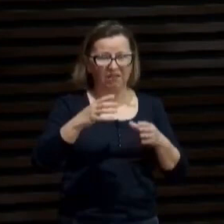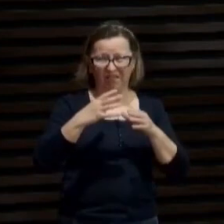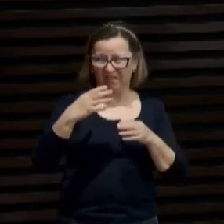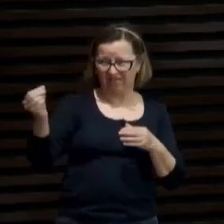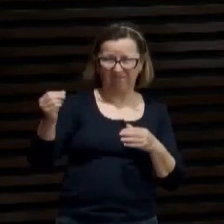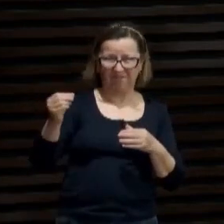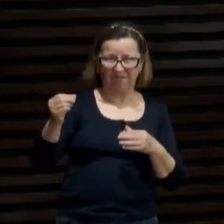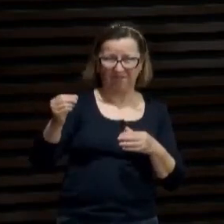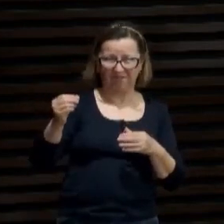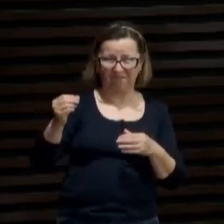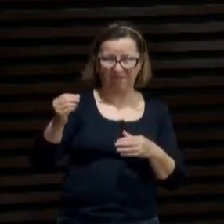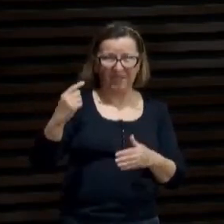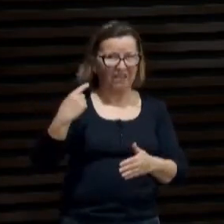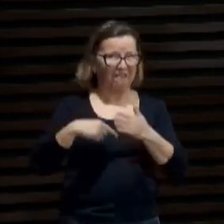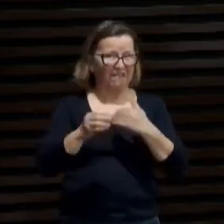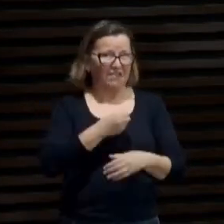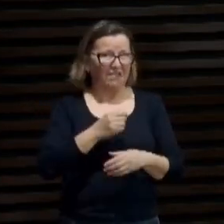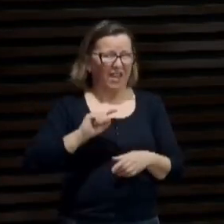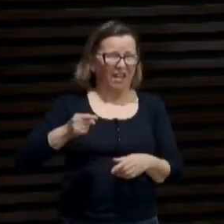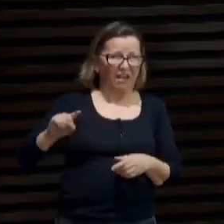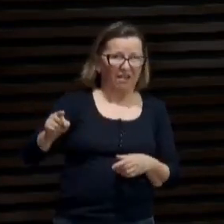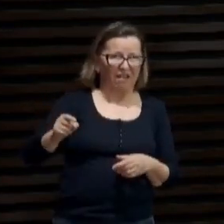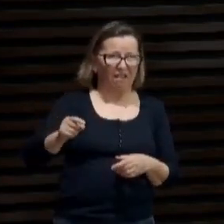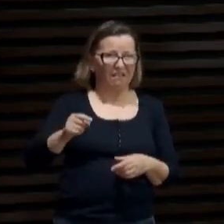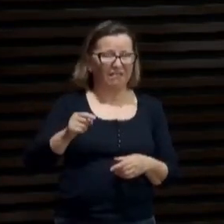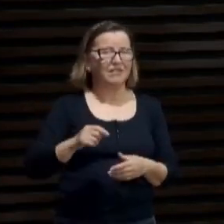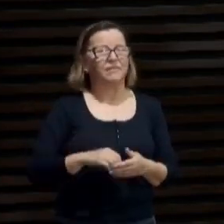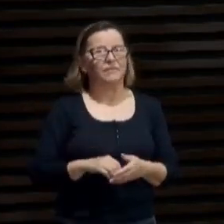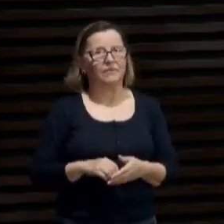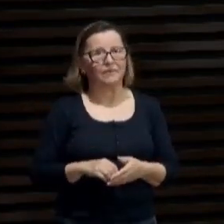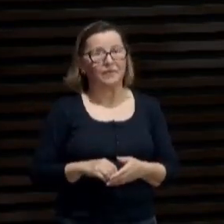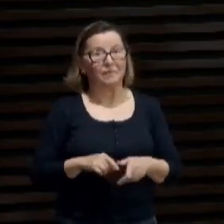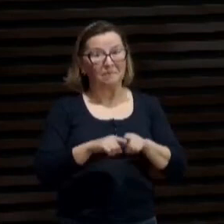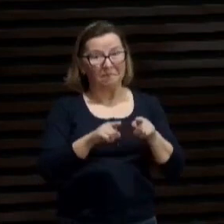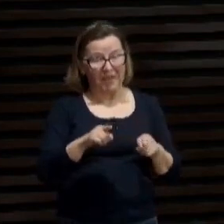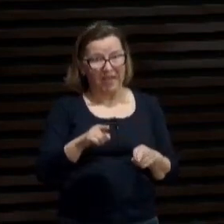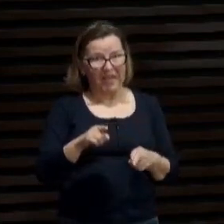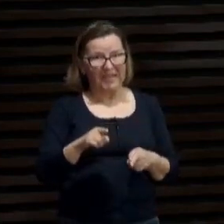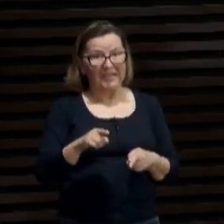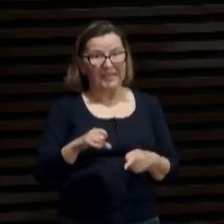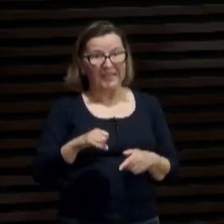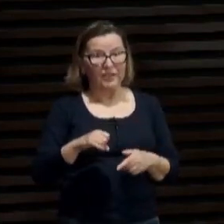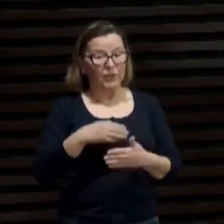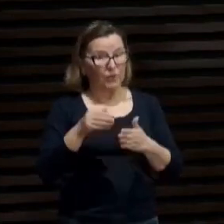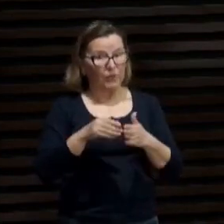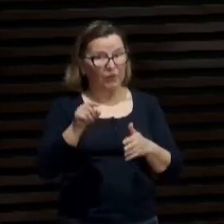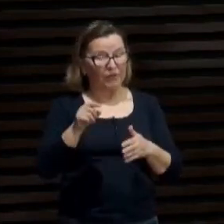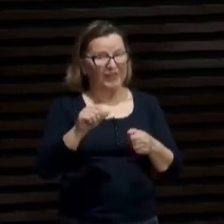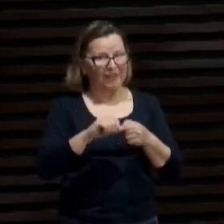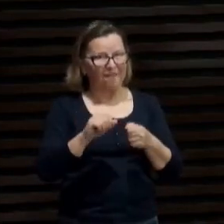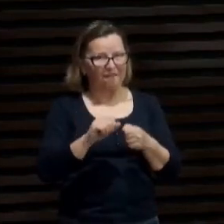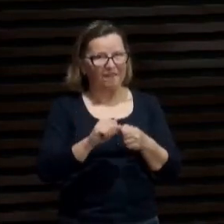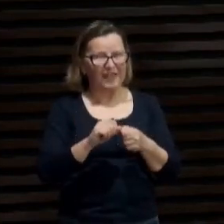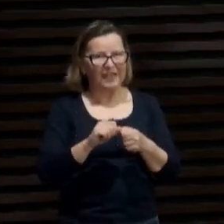você no seu pensamento. Você vai almoçar, ele está lá com você. Você vai jantar, ele está lá com você. Você vai dormir, ele está lá com você.